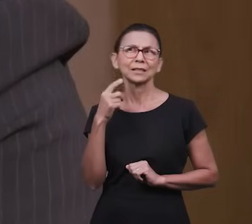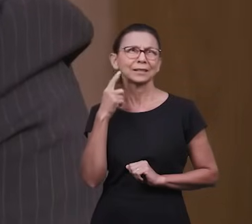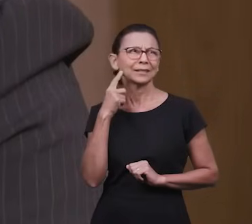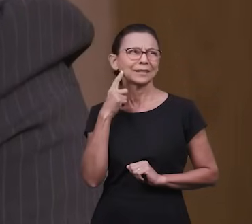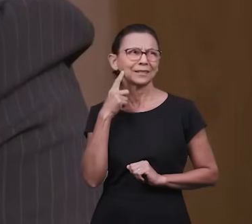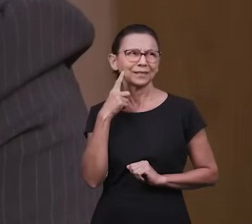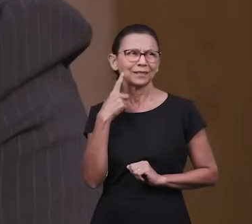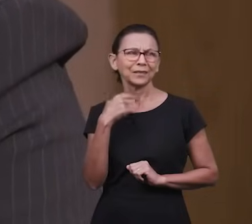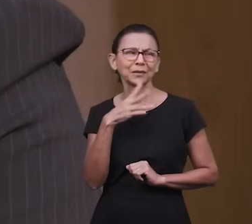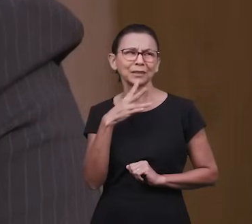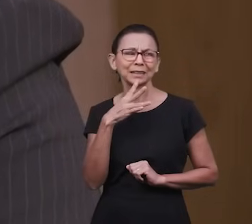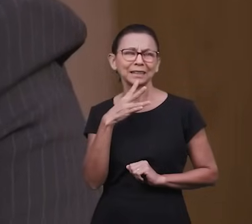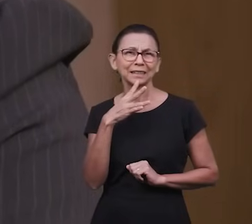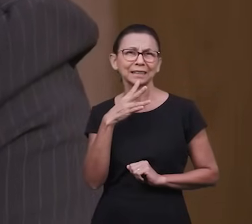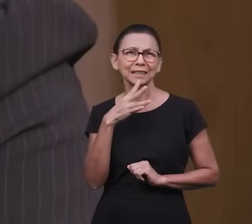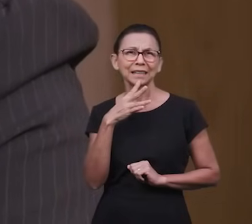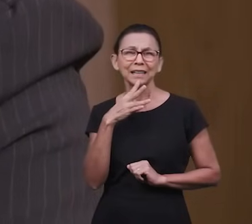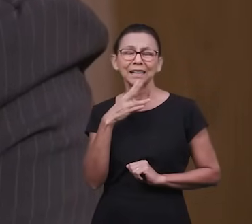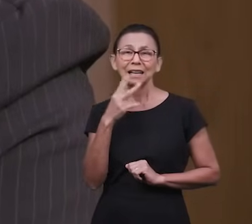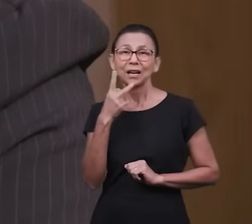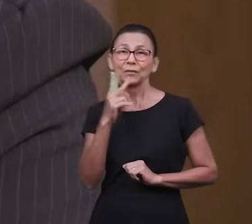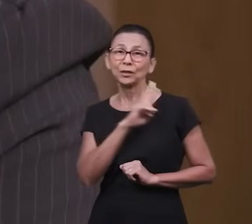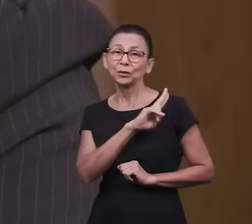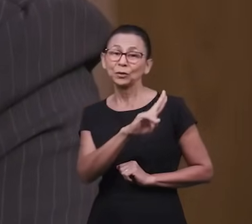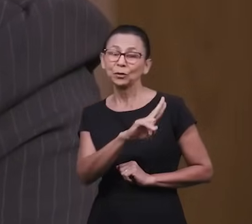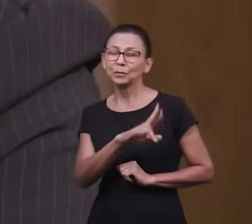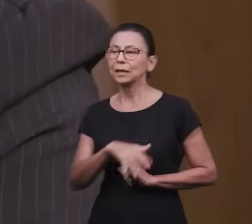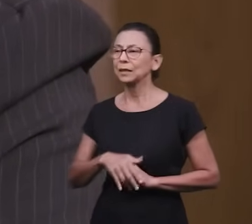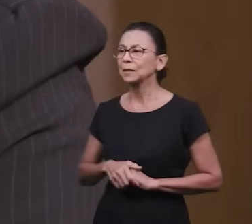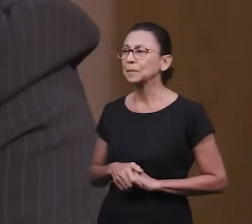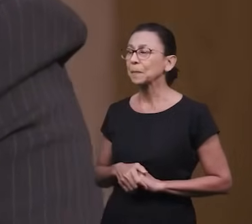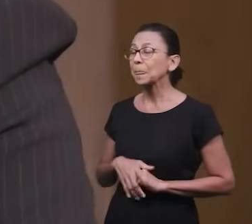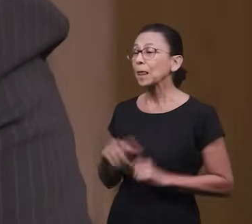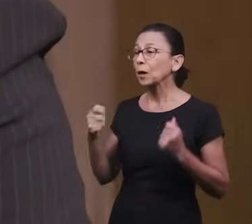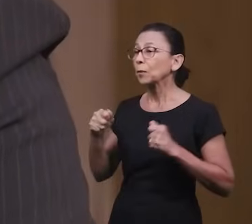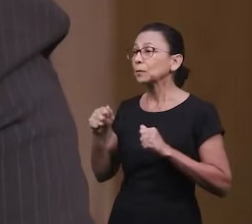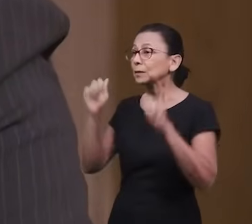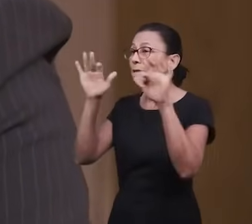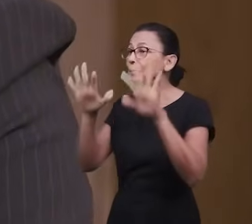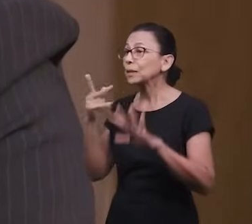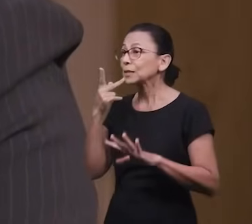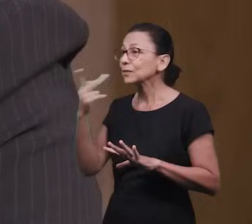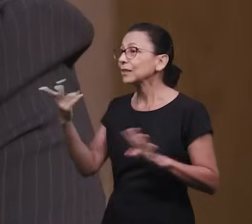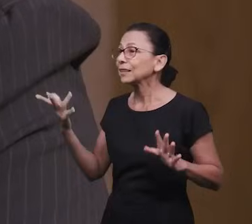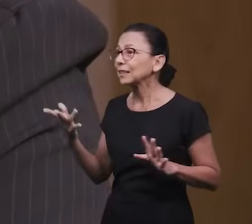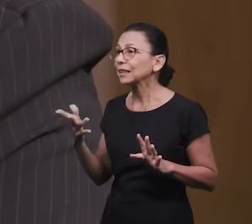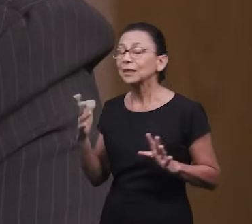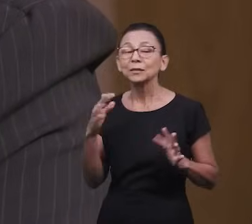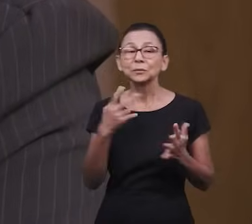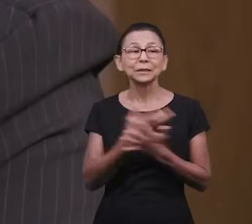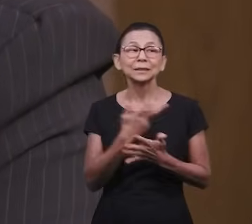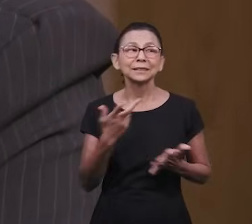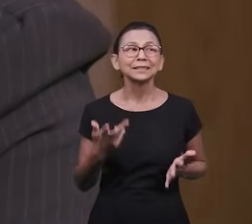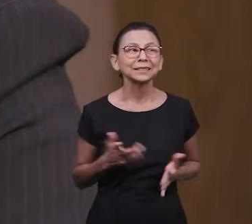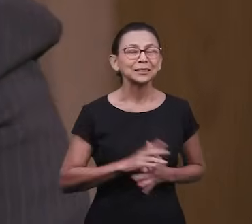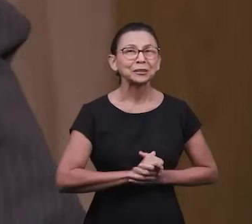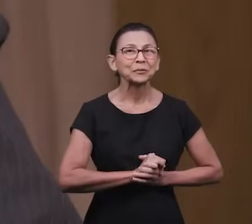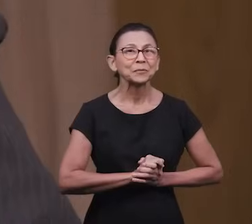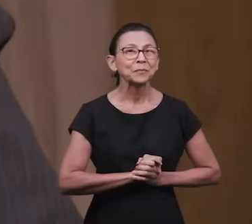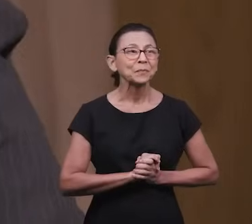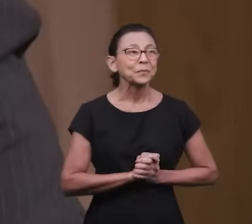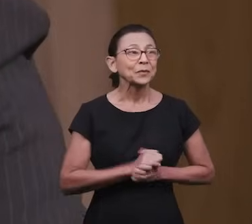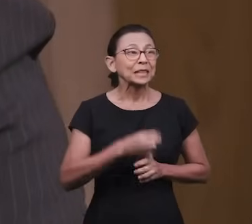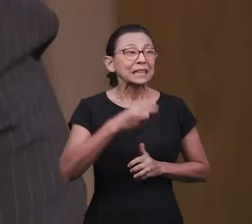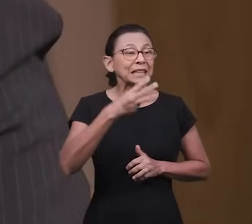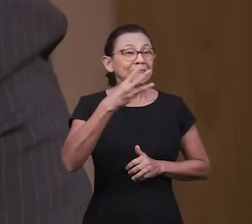conhece a voz, né? Eu falei, oi, irmã, tal. Aí ela, eu preciso contar uma benção. Eu falei, o que